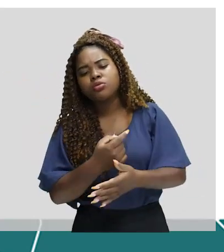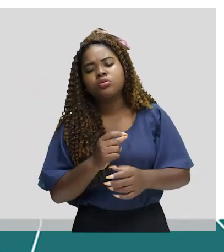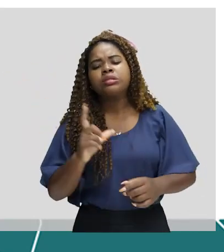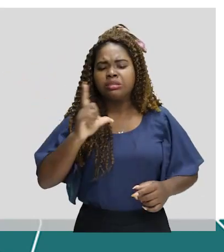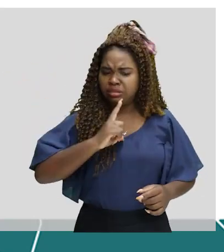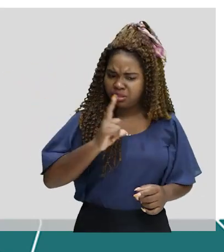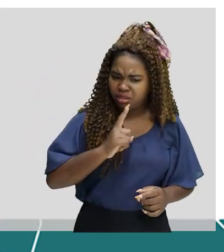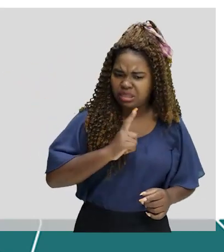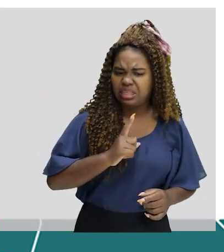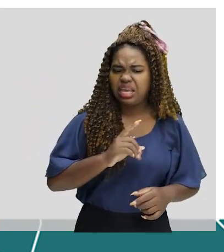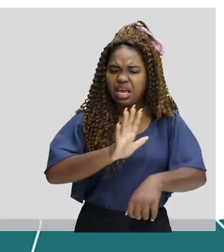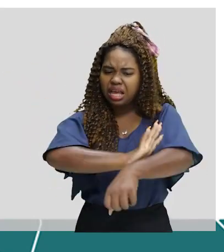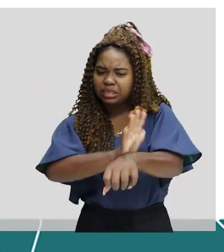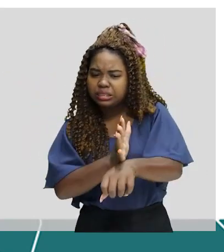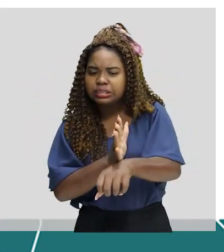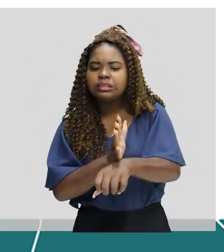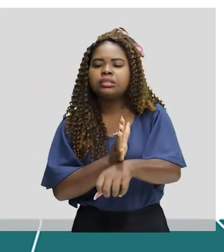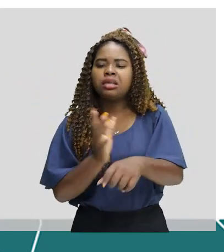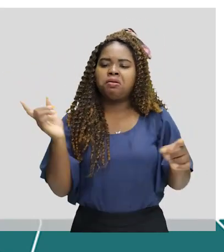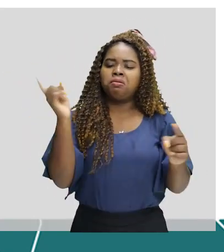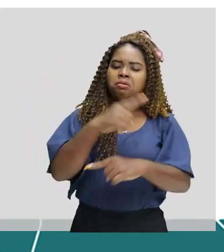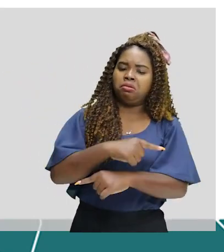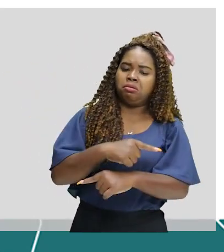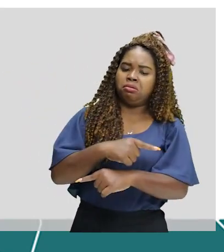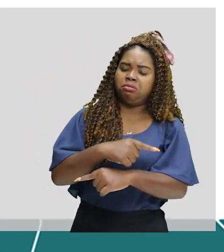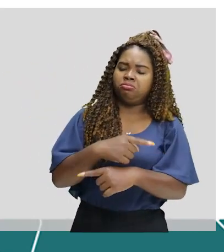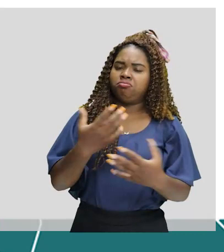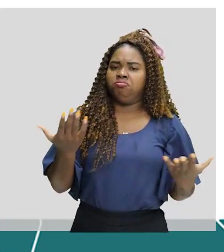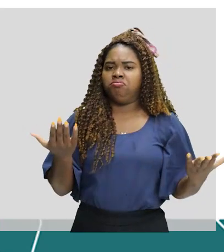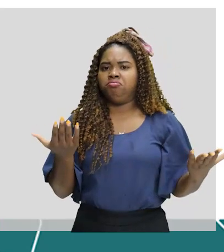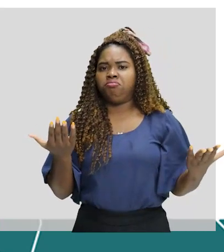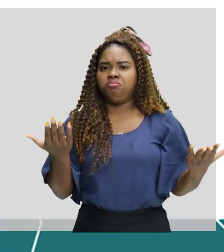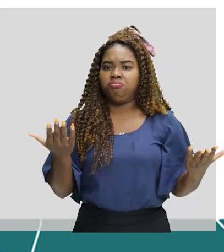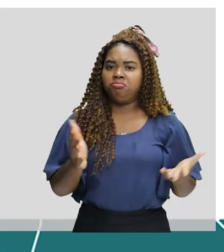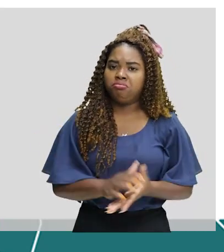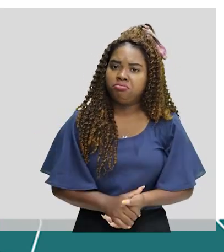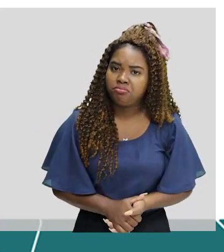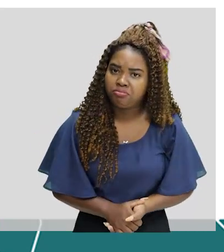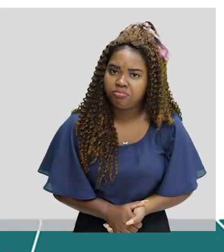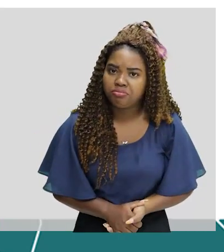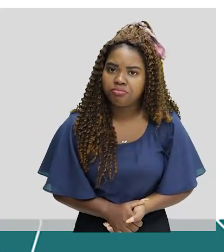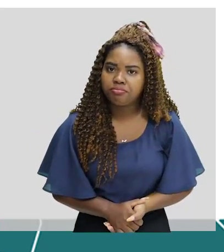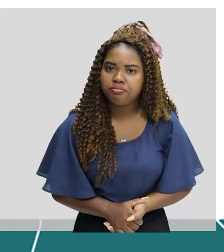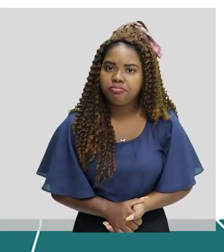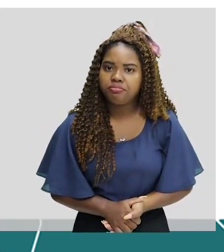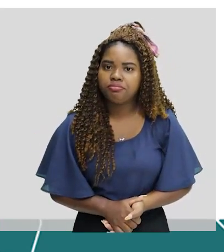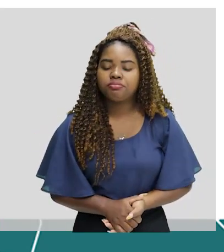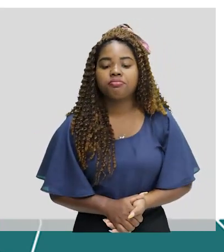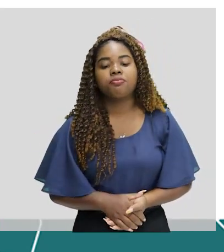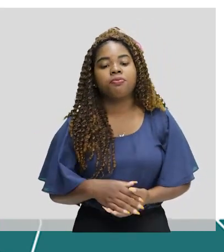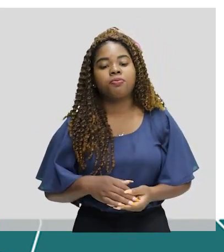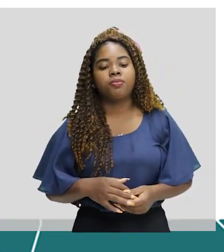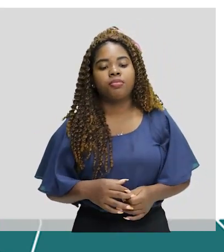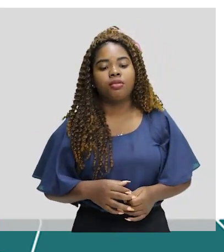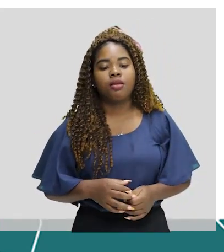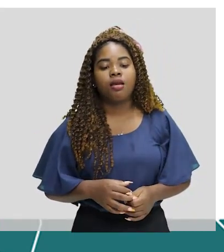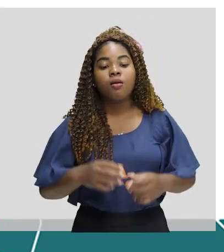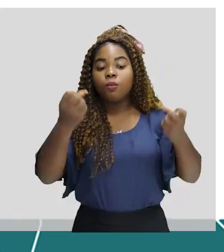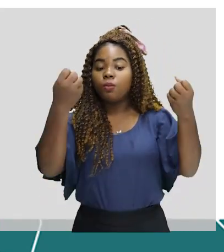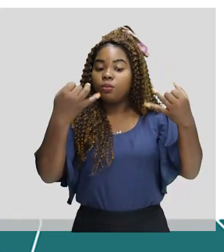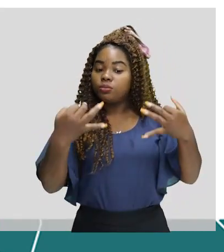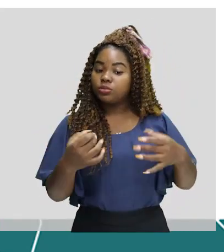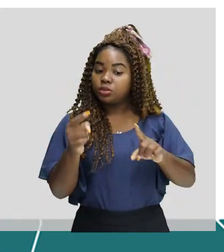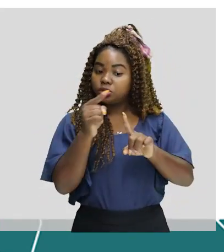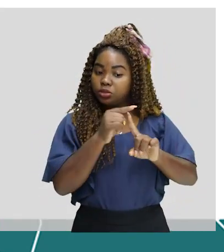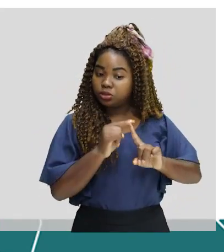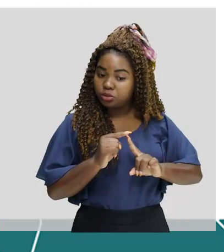racismo inverso ou racismo reverso? Você pode usar esse termo também? Bom, quando a gente fala de